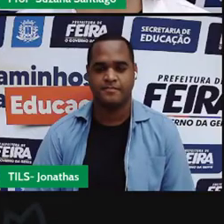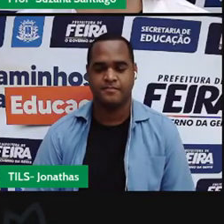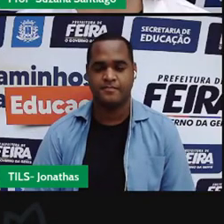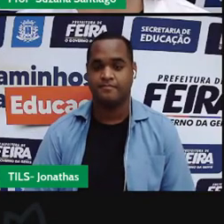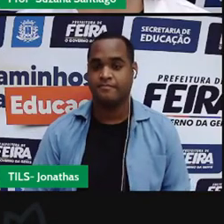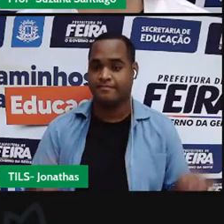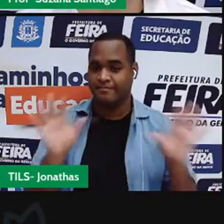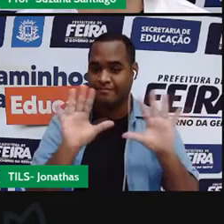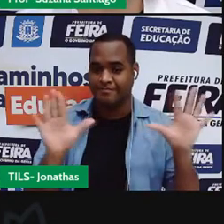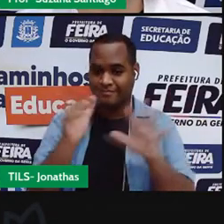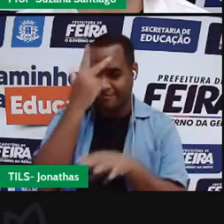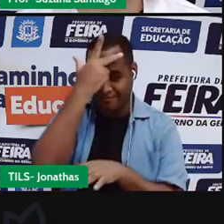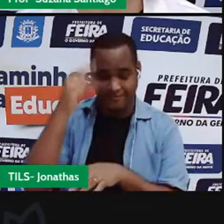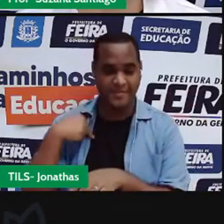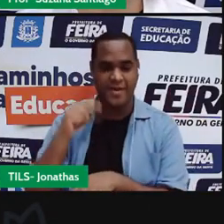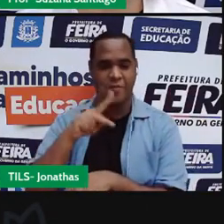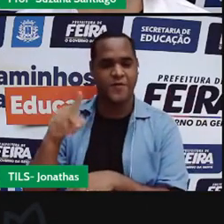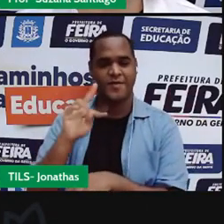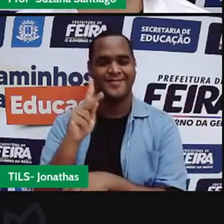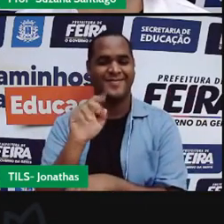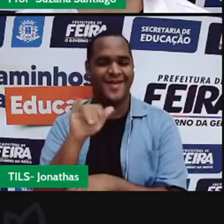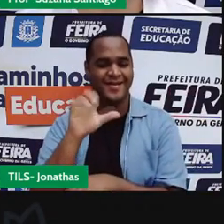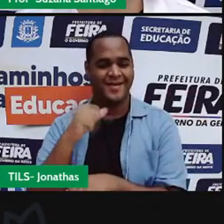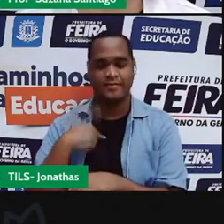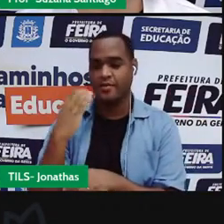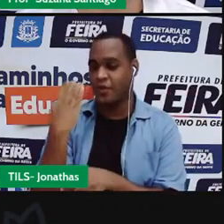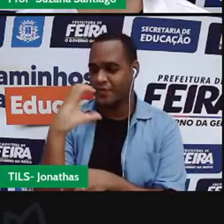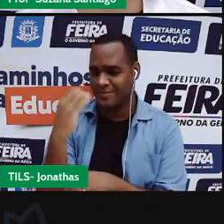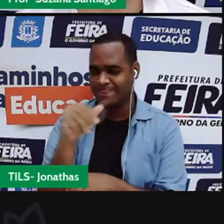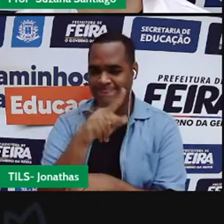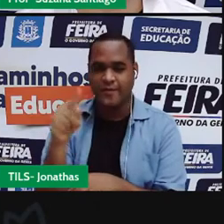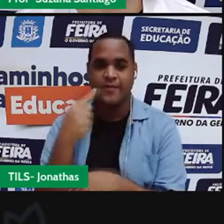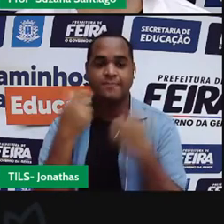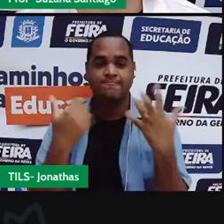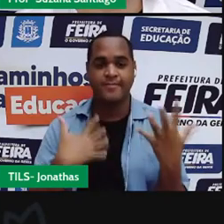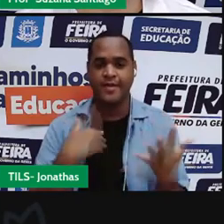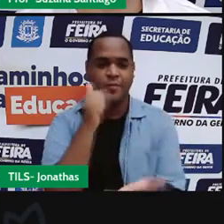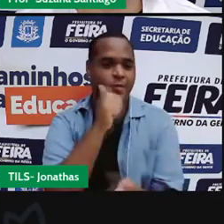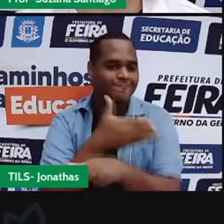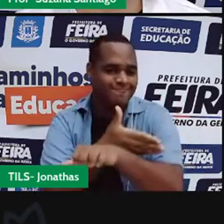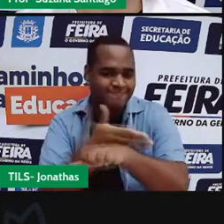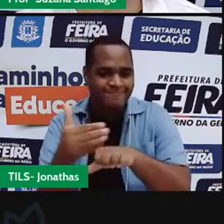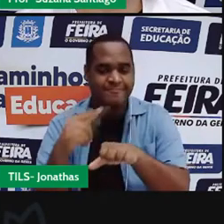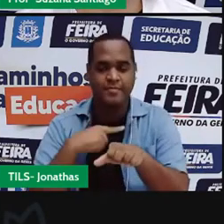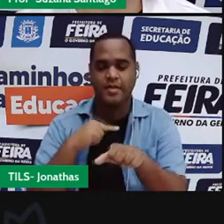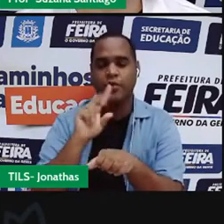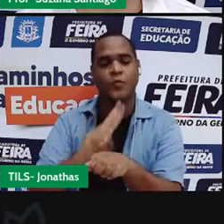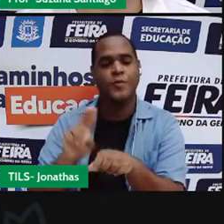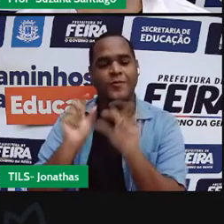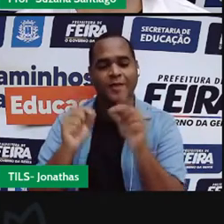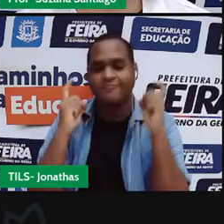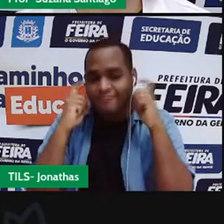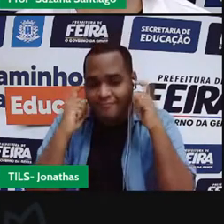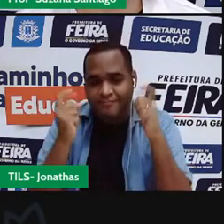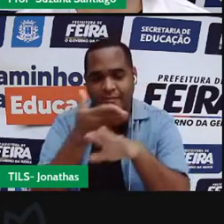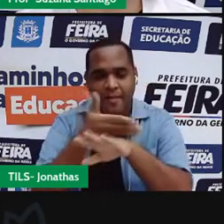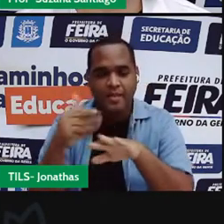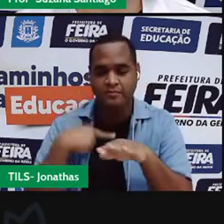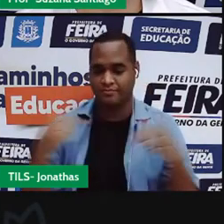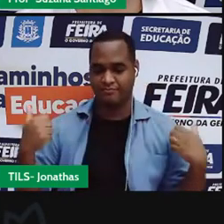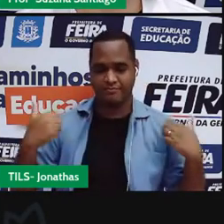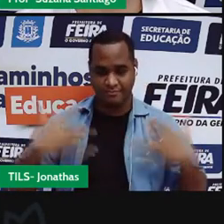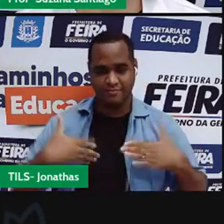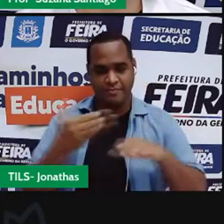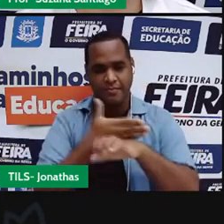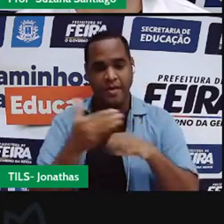Olá, pessoal. Eu sou a professora Tara Santos de Ciências. Eu sou uma mulher de pele clara, estou usando um fone branco, um jaleco